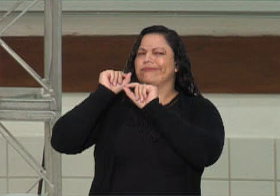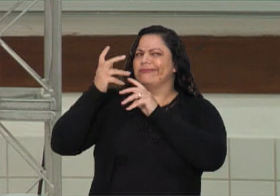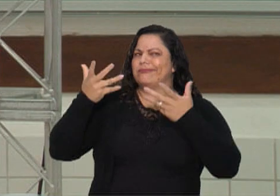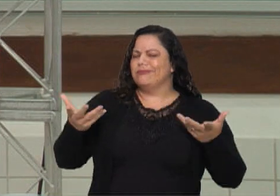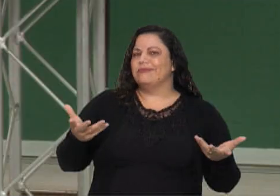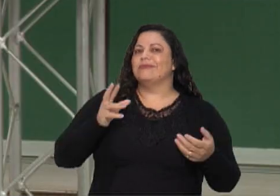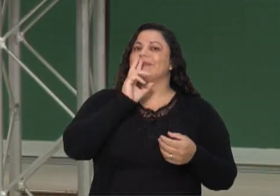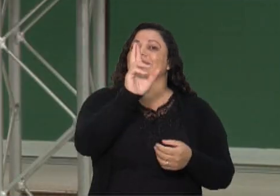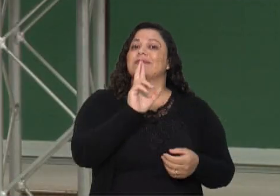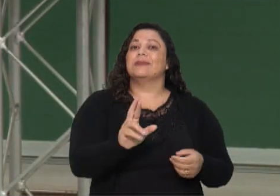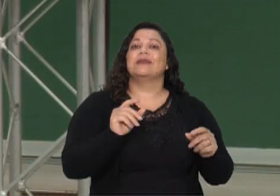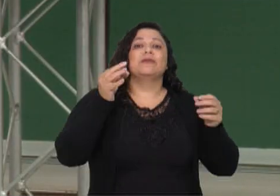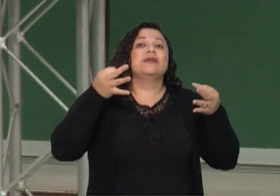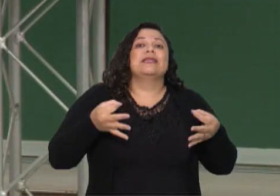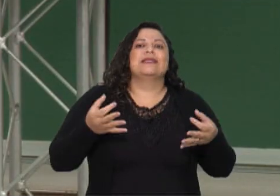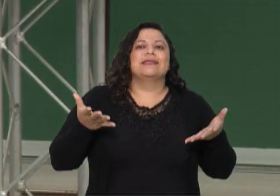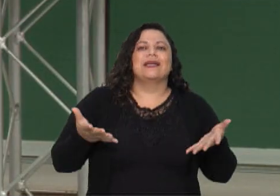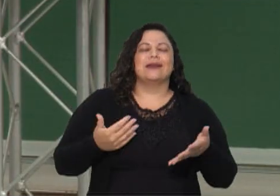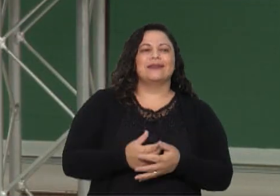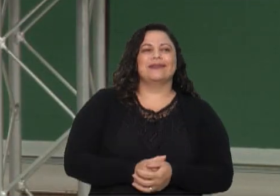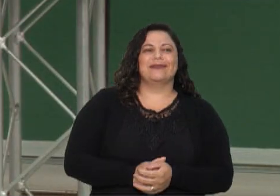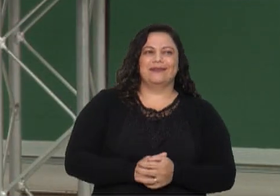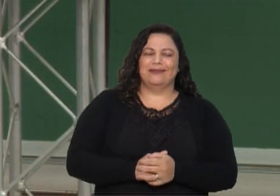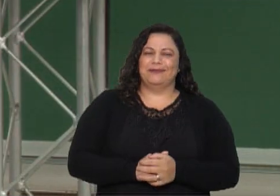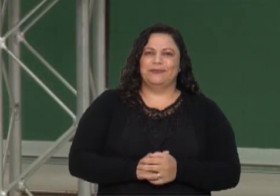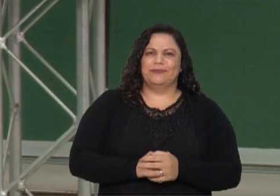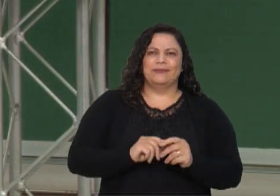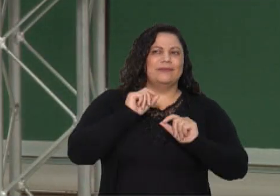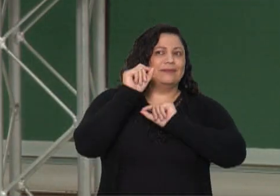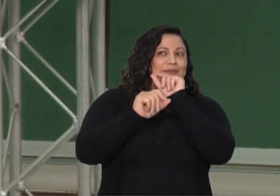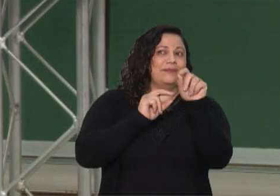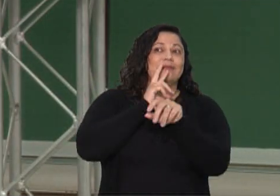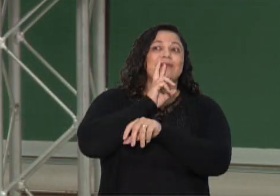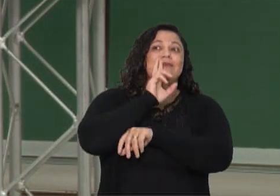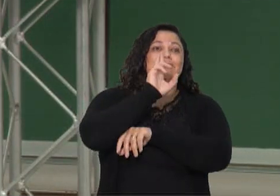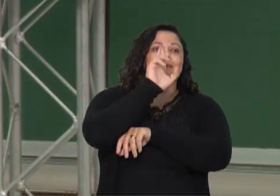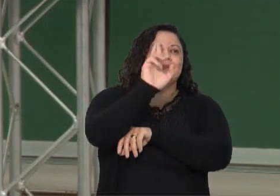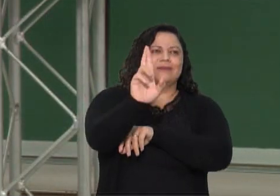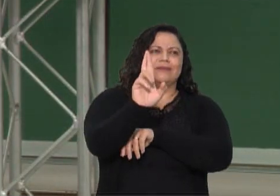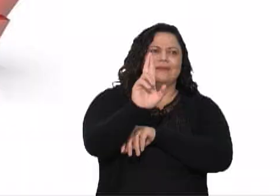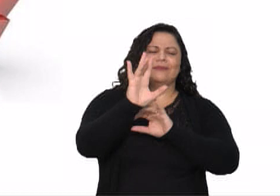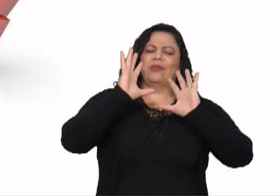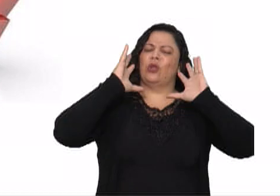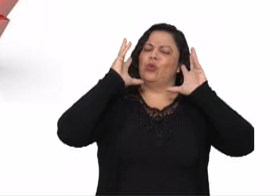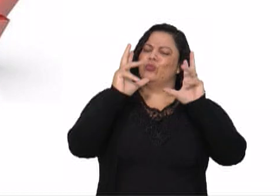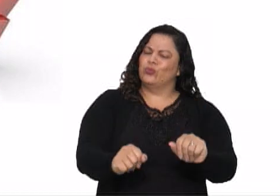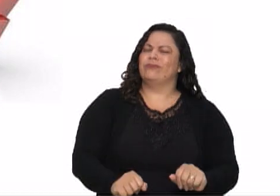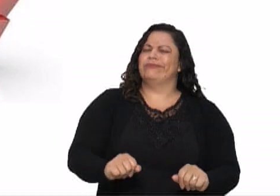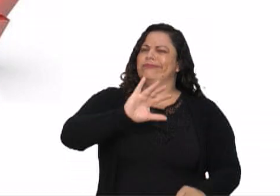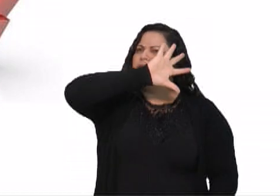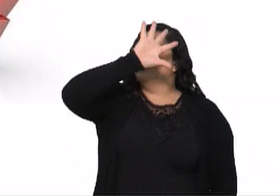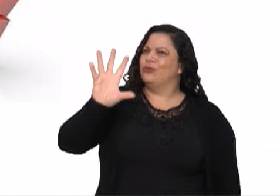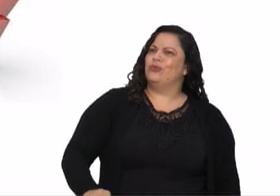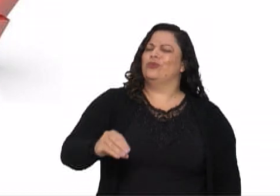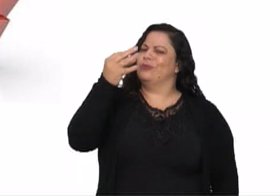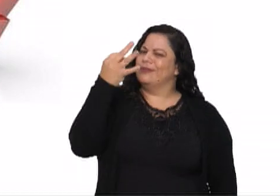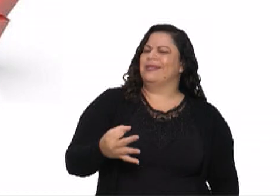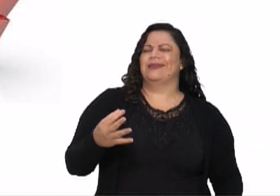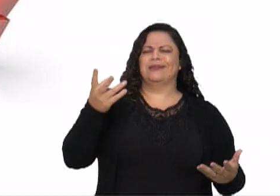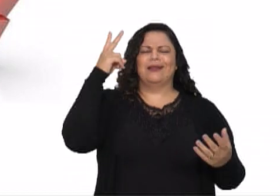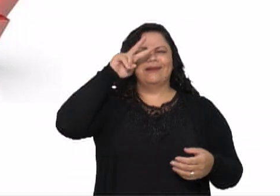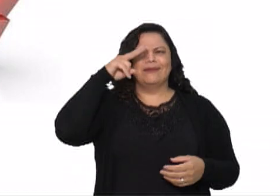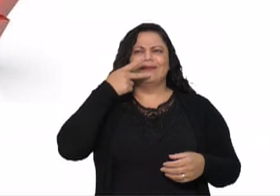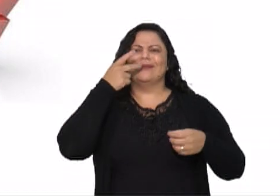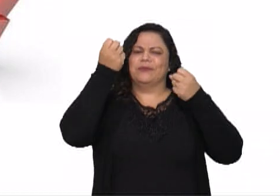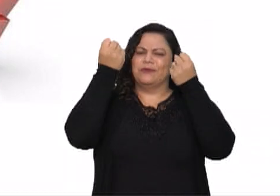ver qual que é a resposta certa? Vamos lá, então. A resposta certa é todas as alternativas, né? Lembra que a gente falou